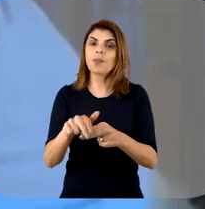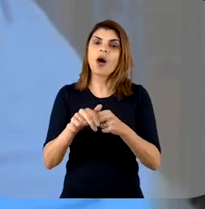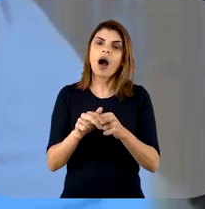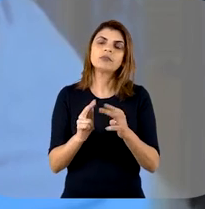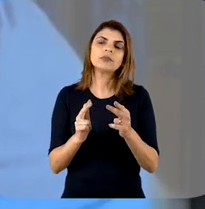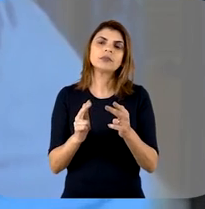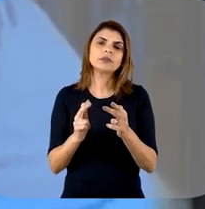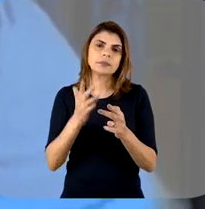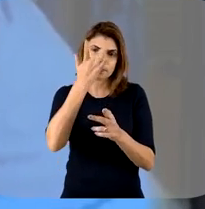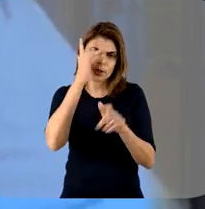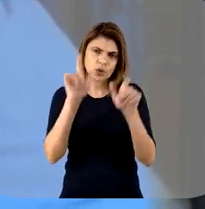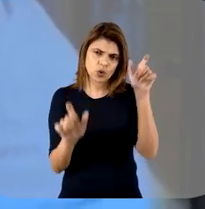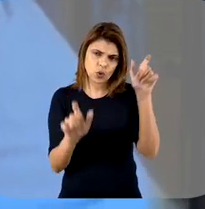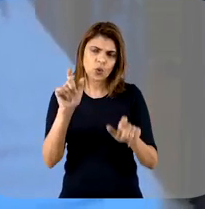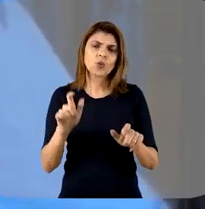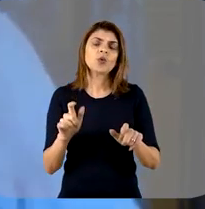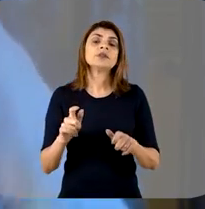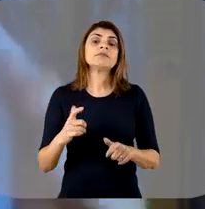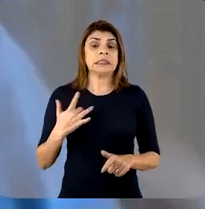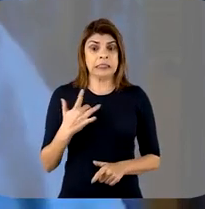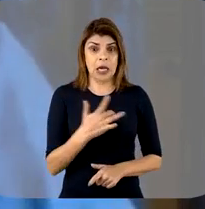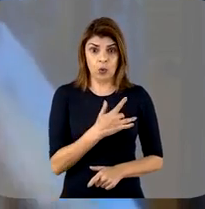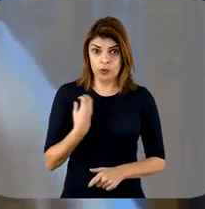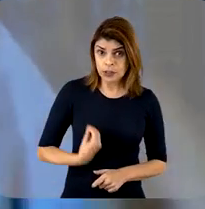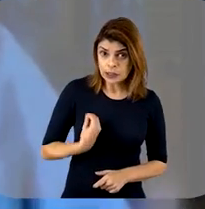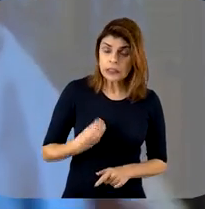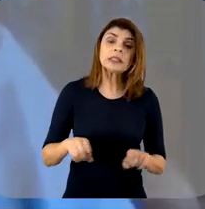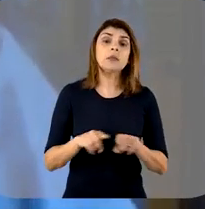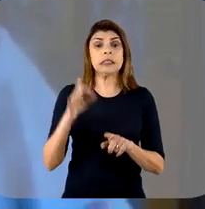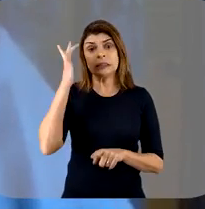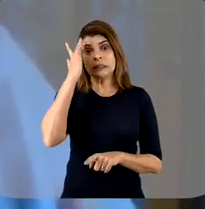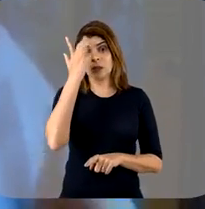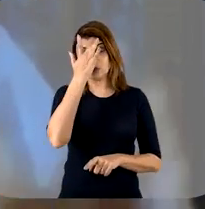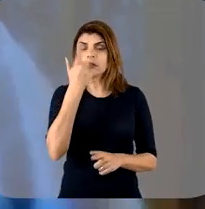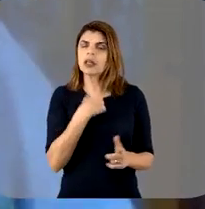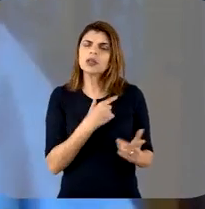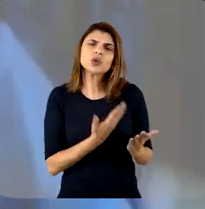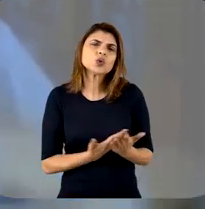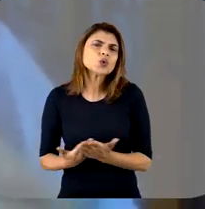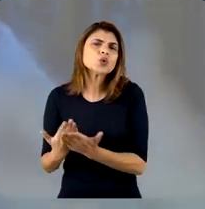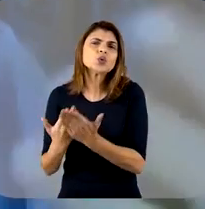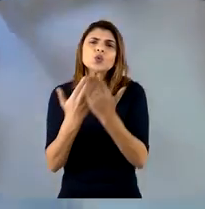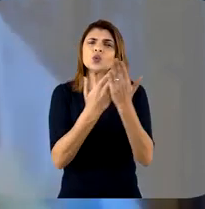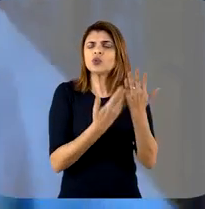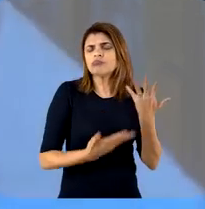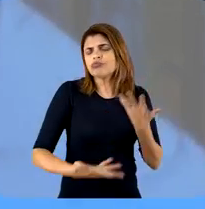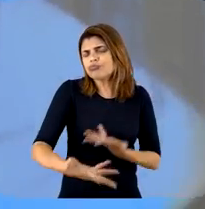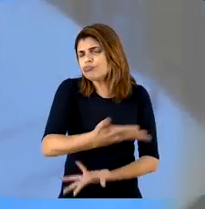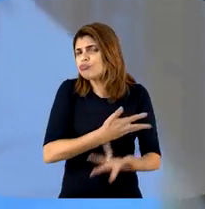das pessoas, né? Então, é um conjunto de distúrbios, né, que precisa ser